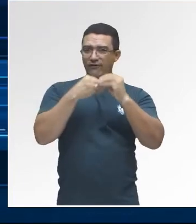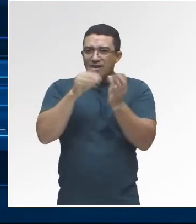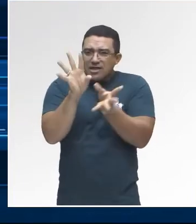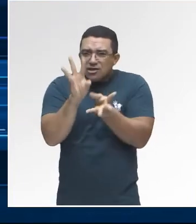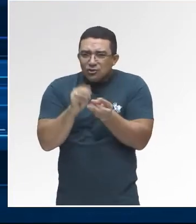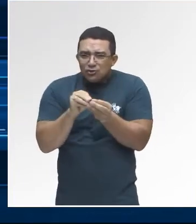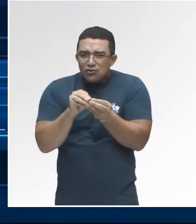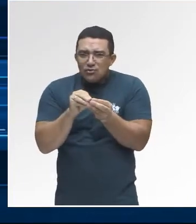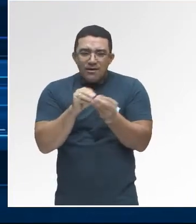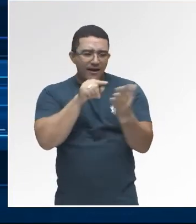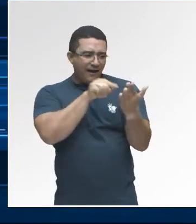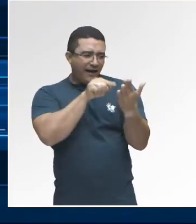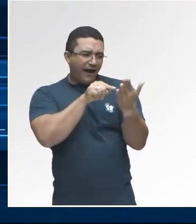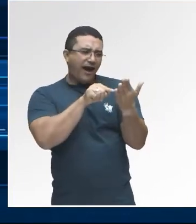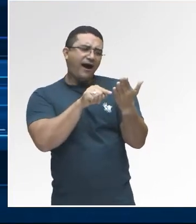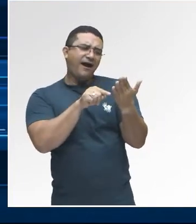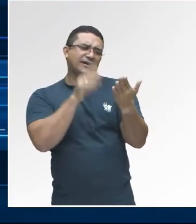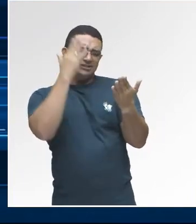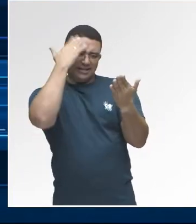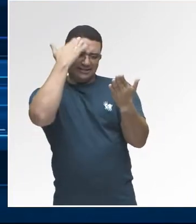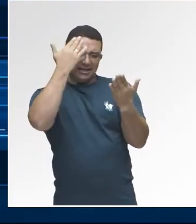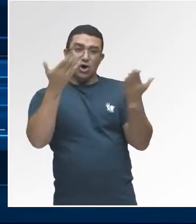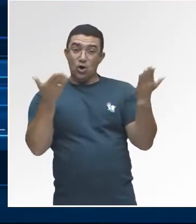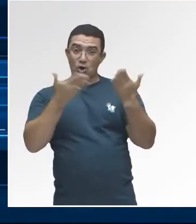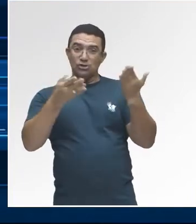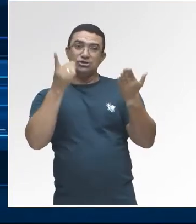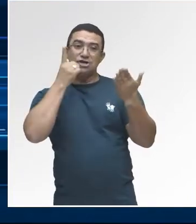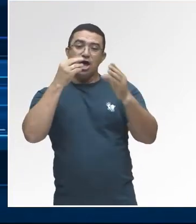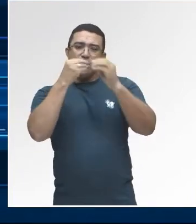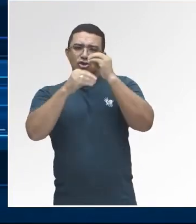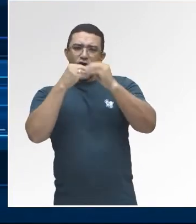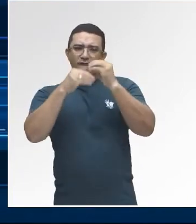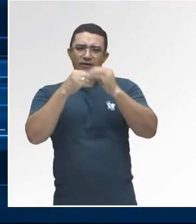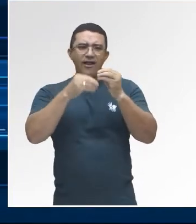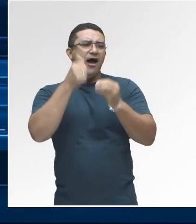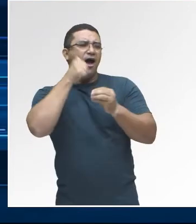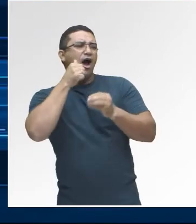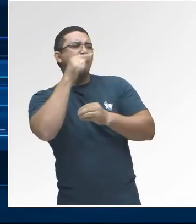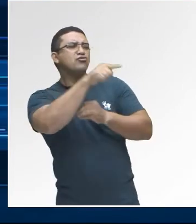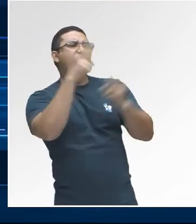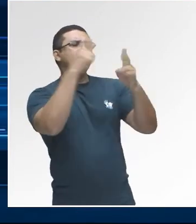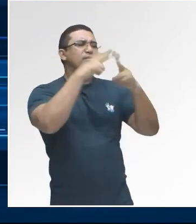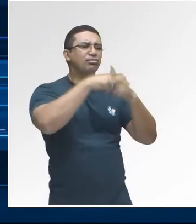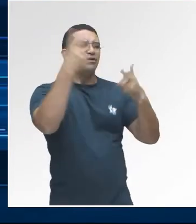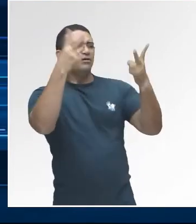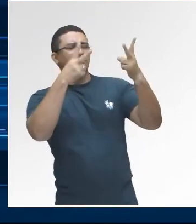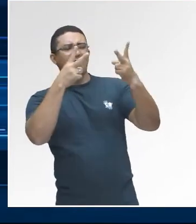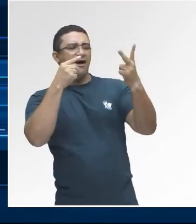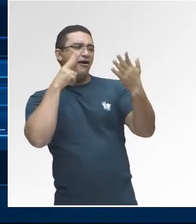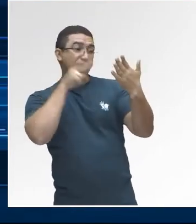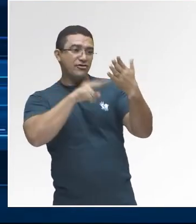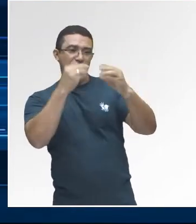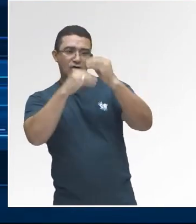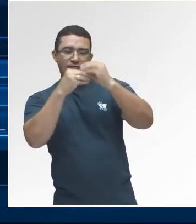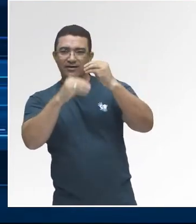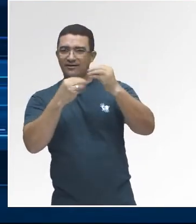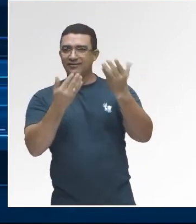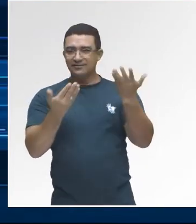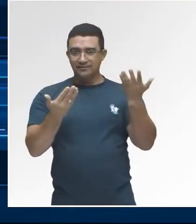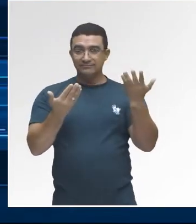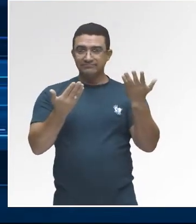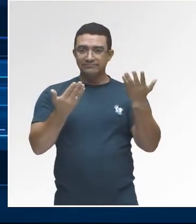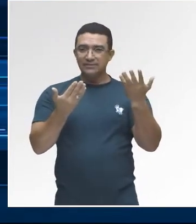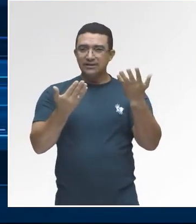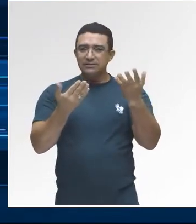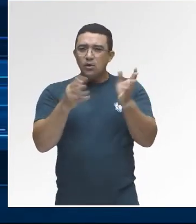é? Lá no jornal, resumo da novela. A fulana de tal brigou com a fulana de tal. o fulano de tal brigou com não sei quem. Então, ali